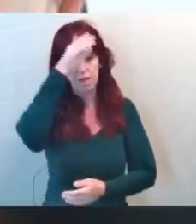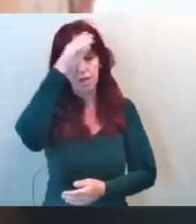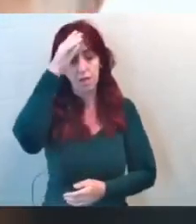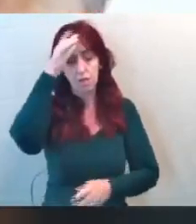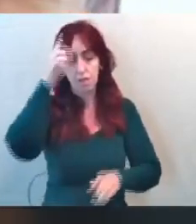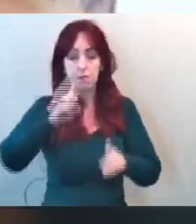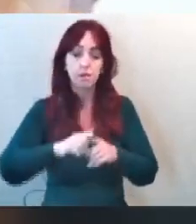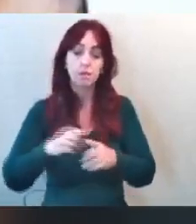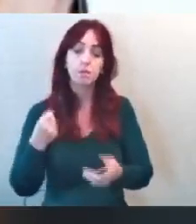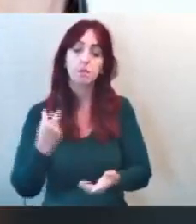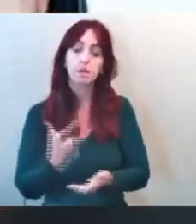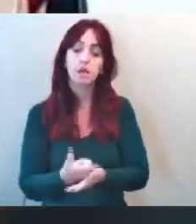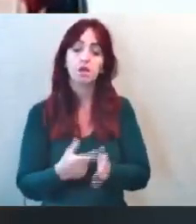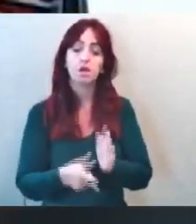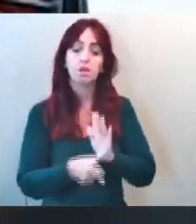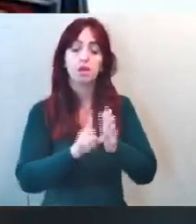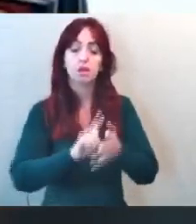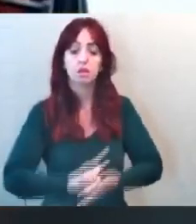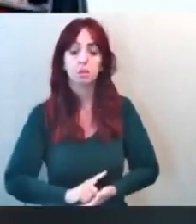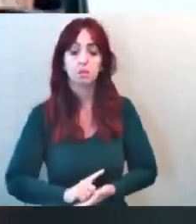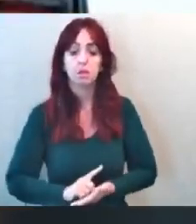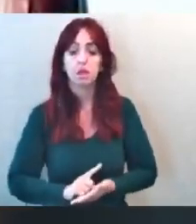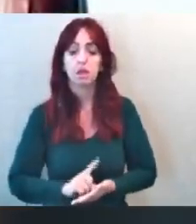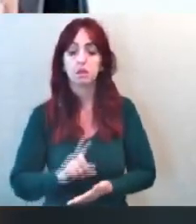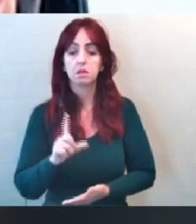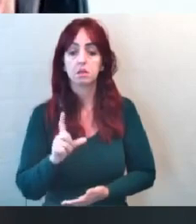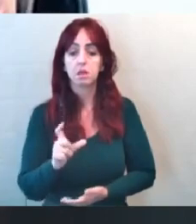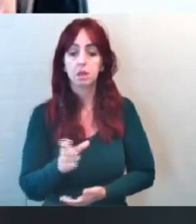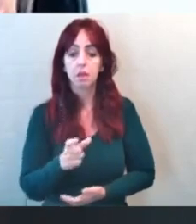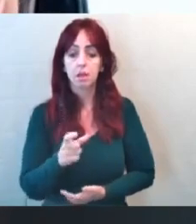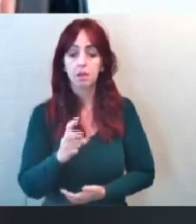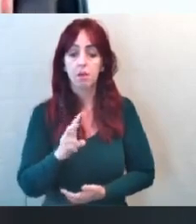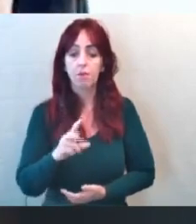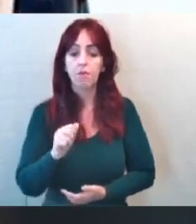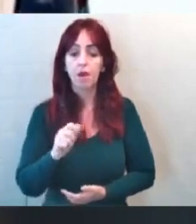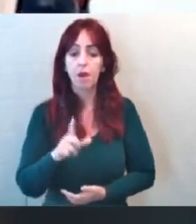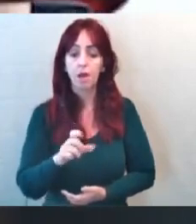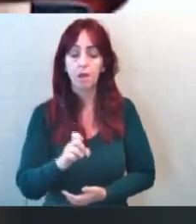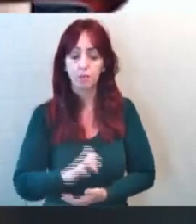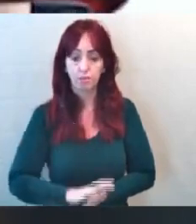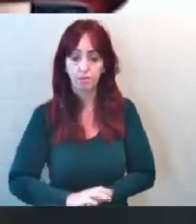Câmara, quanto pela compra antecipada de Vale Transportes.